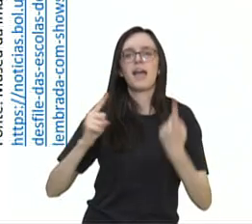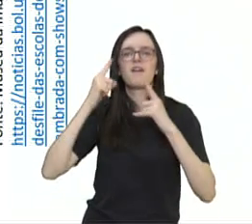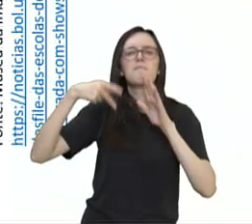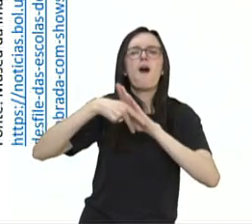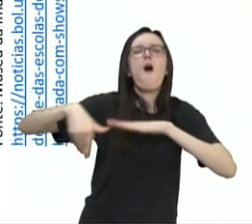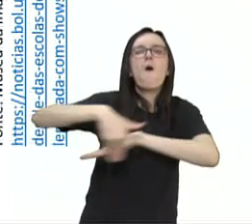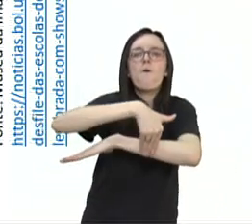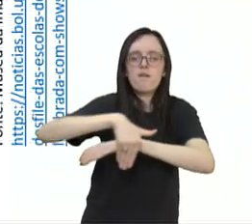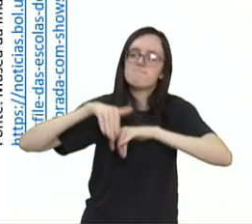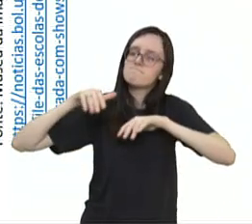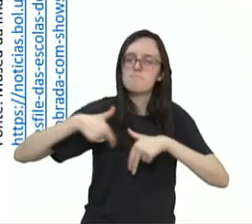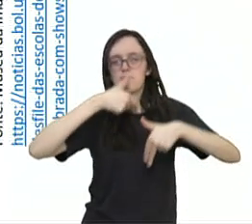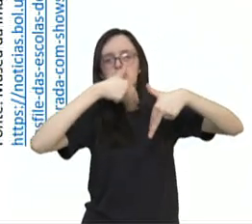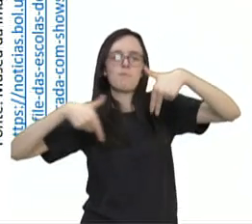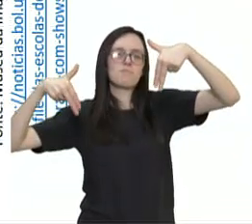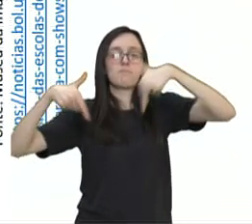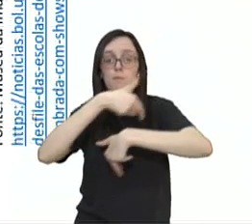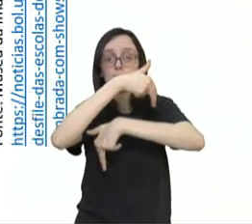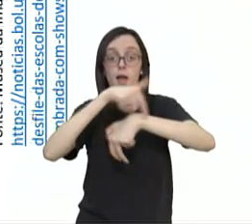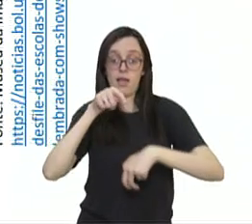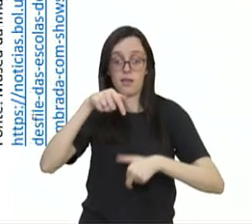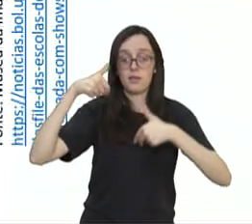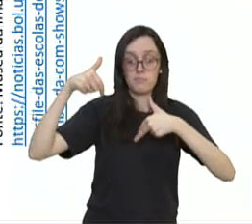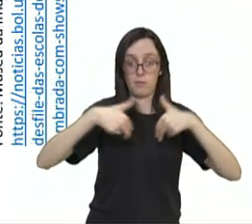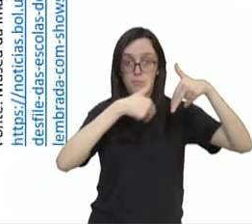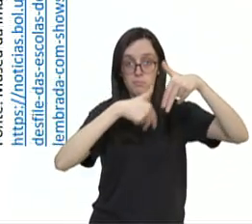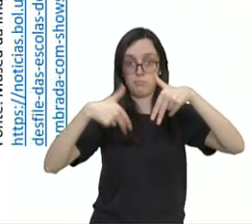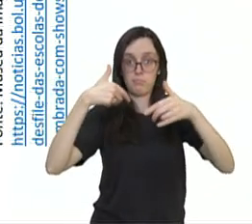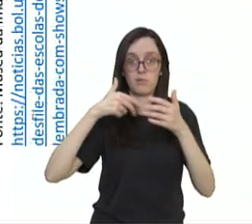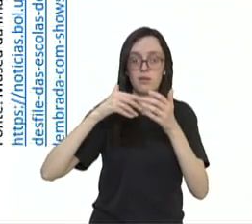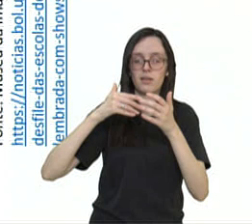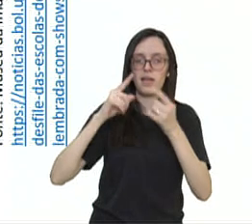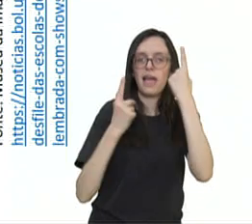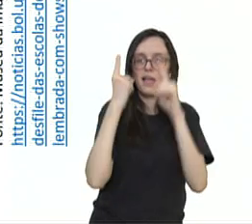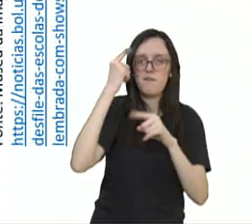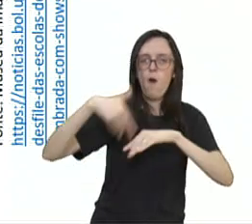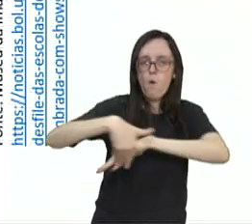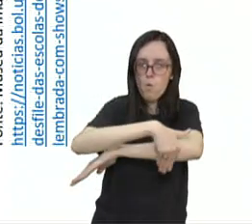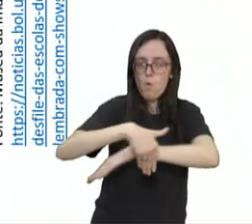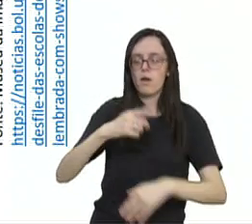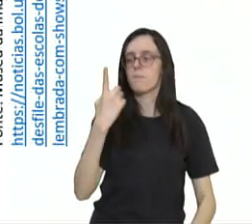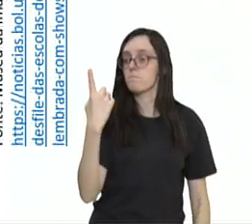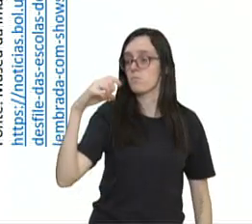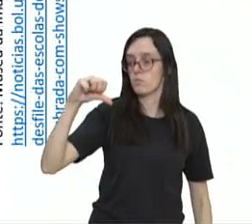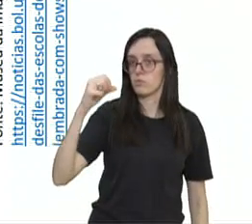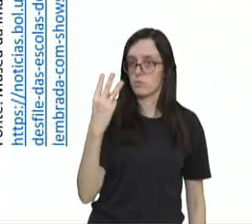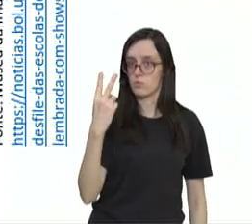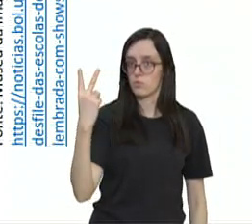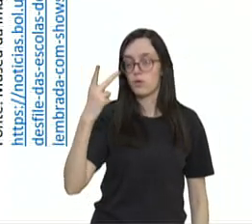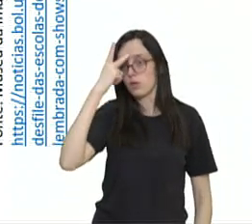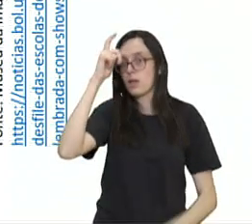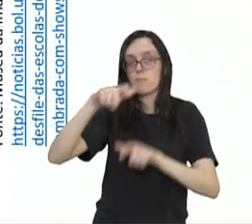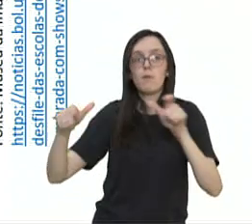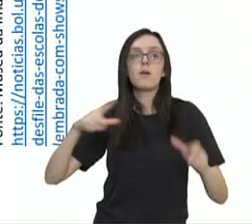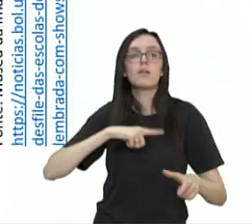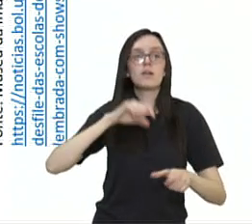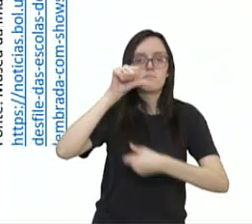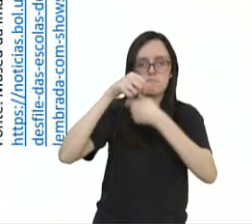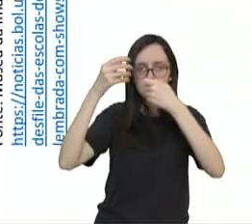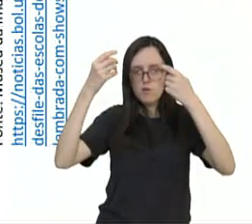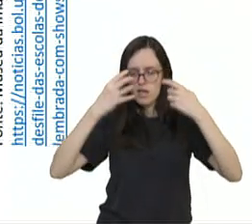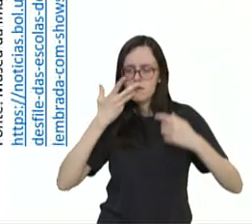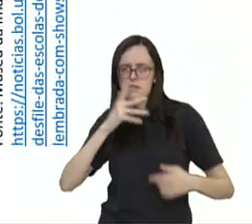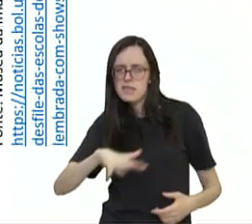Janeiro. Então, o carnaval de rua do Rio de Janeiro, em 1932, o pessoal fantasiado, e você